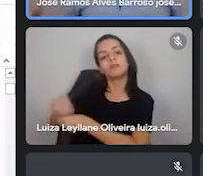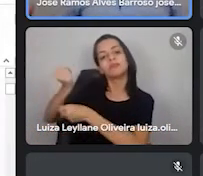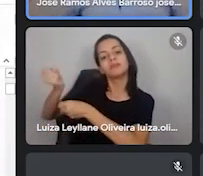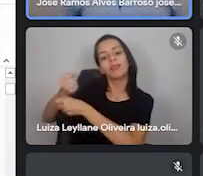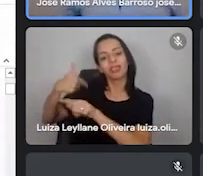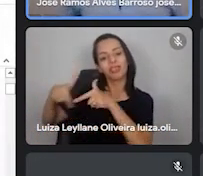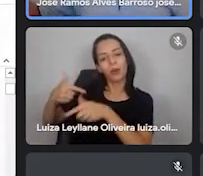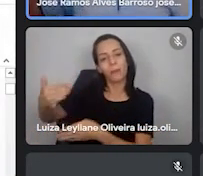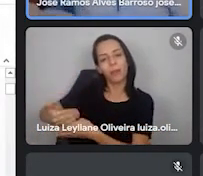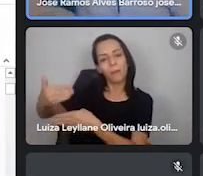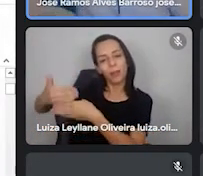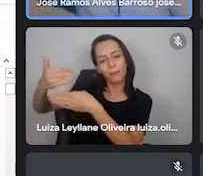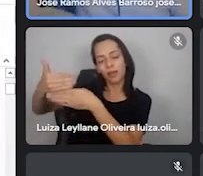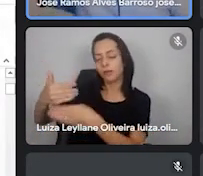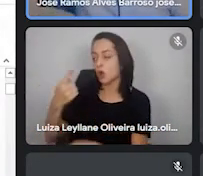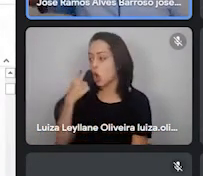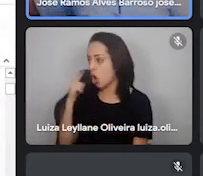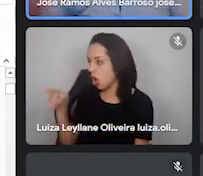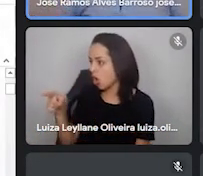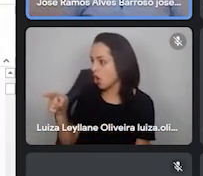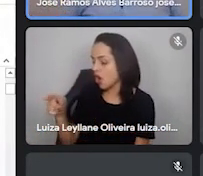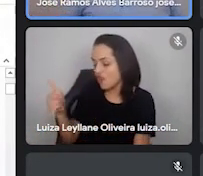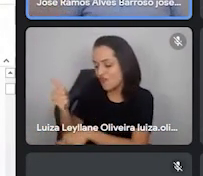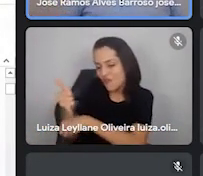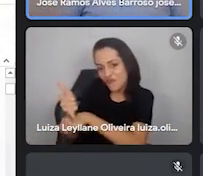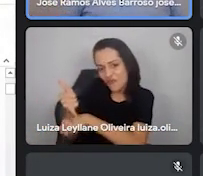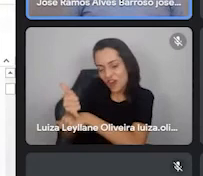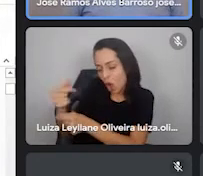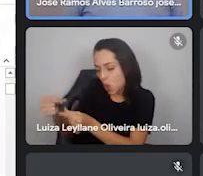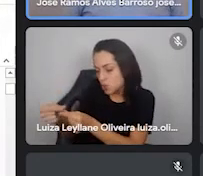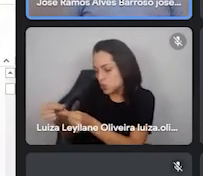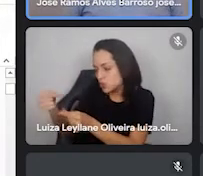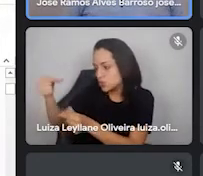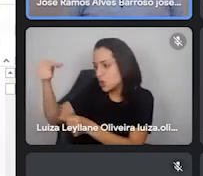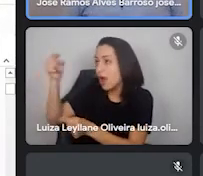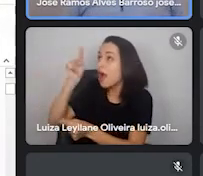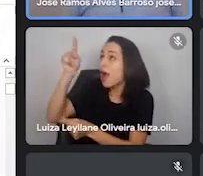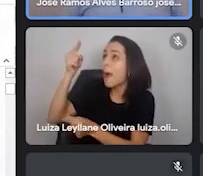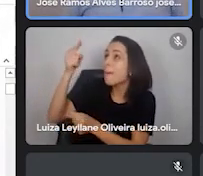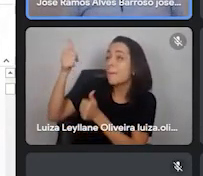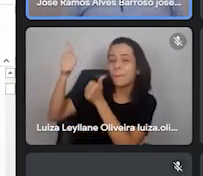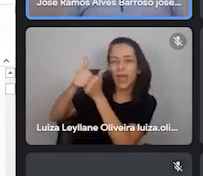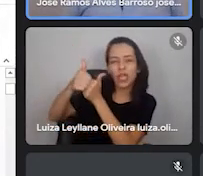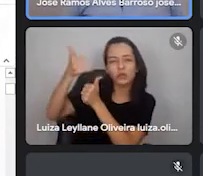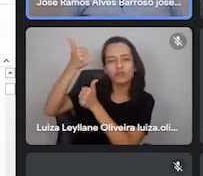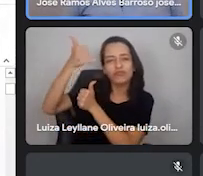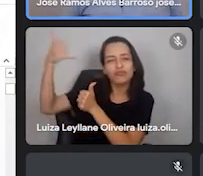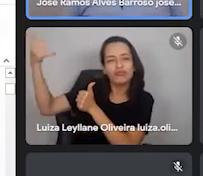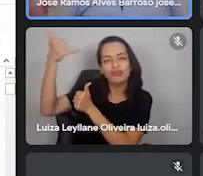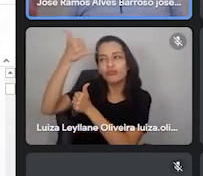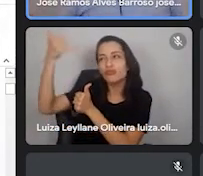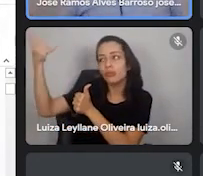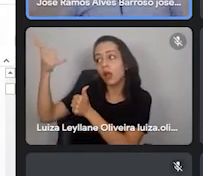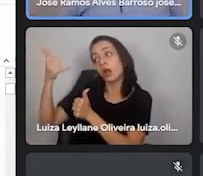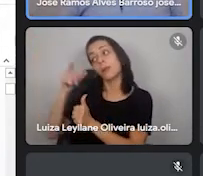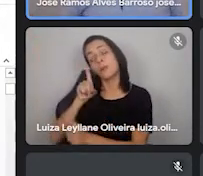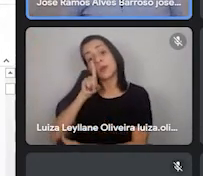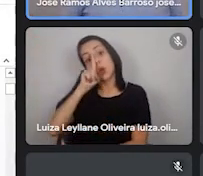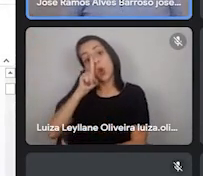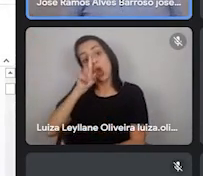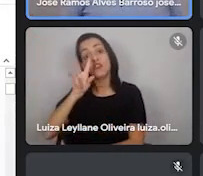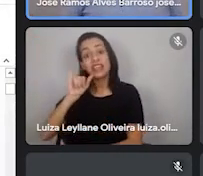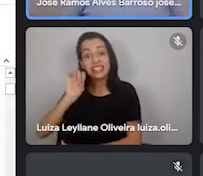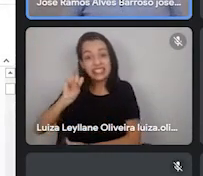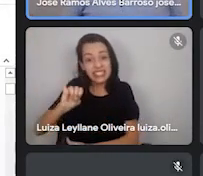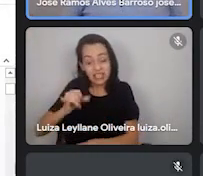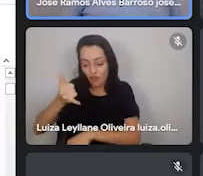você está com um vergalhão muito próximo à rede elétrica. Você tem que tomar cuidado. Vai fechar um curto